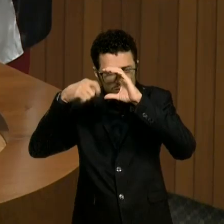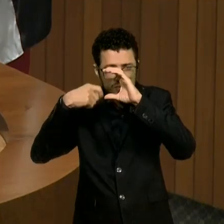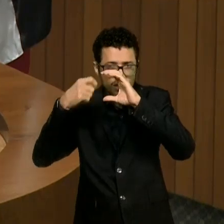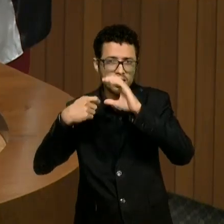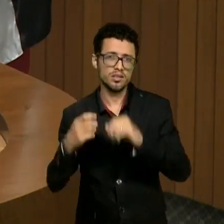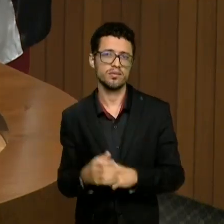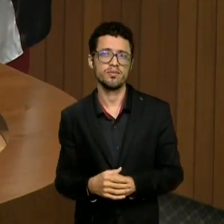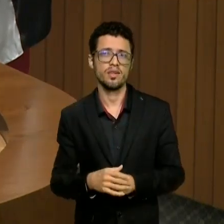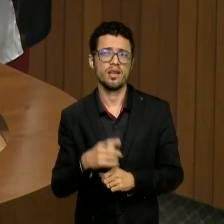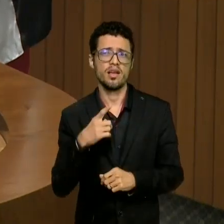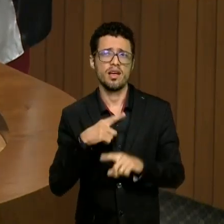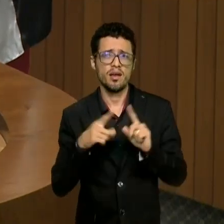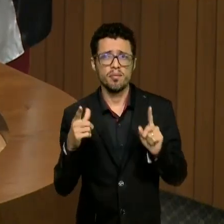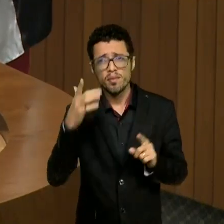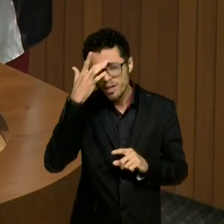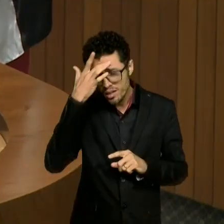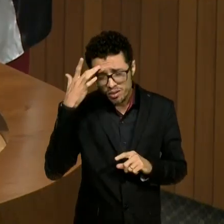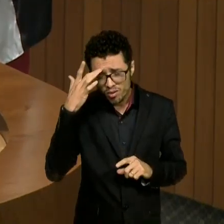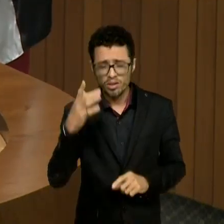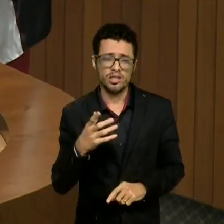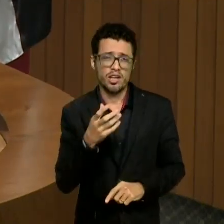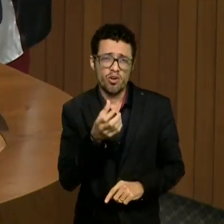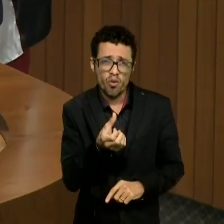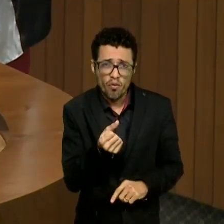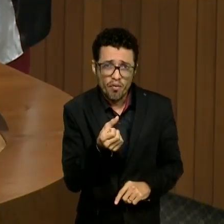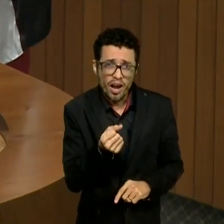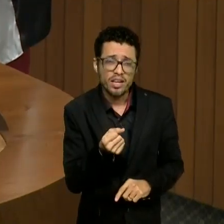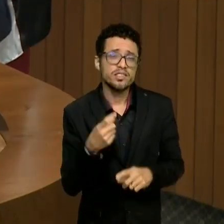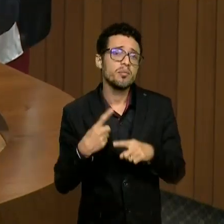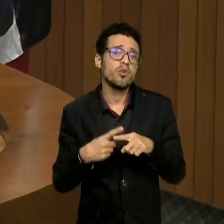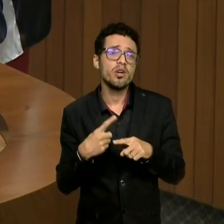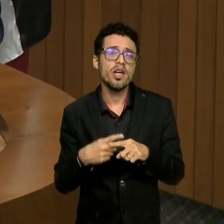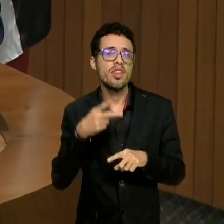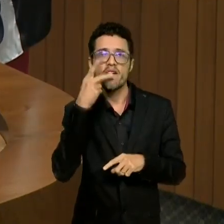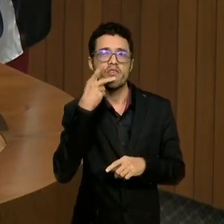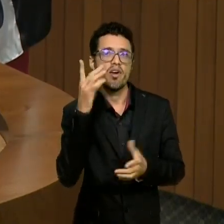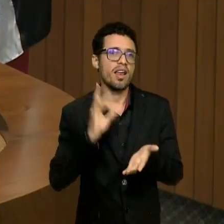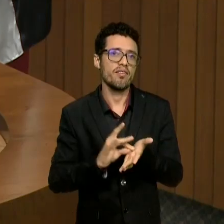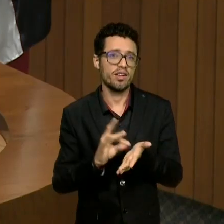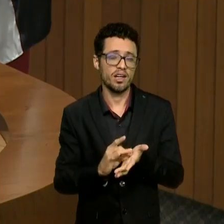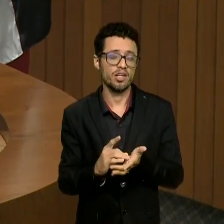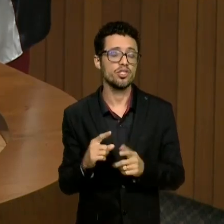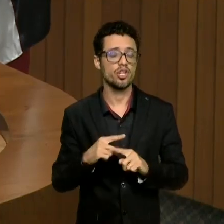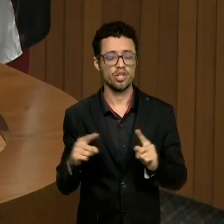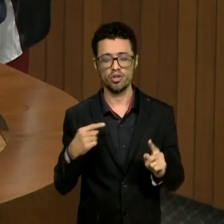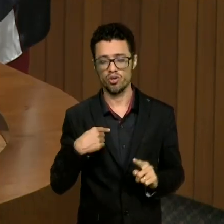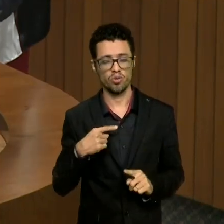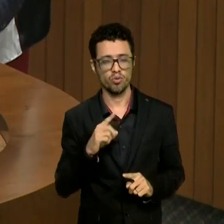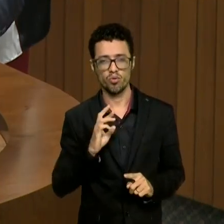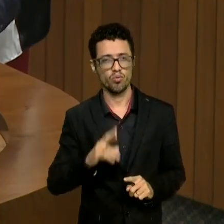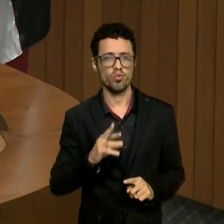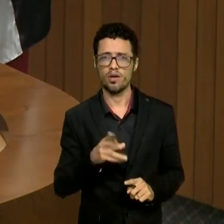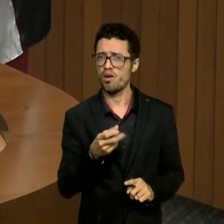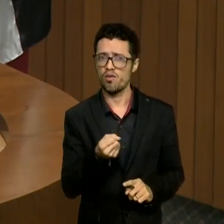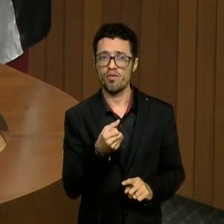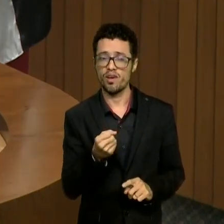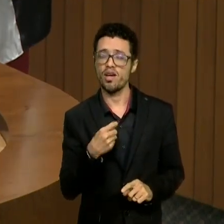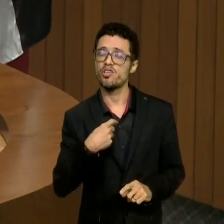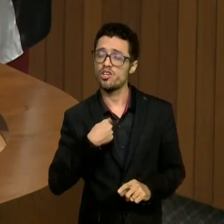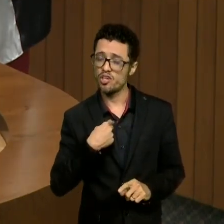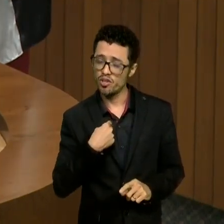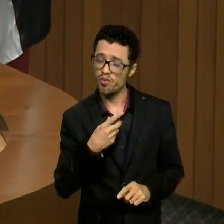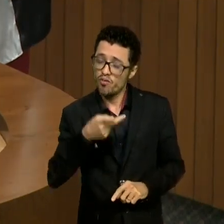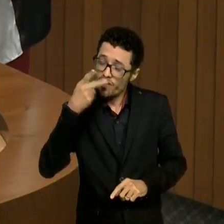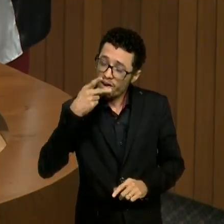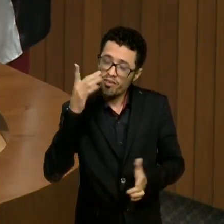não tem coragem de falar a verdade. E eu subo a tribuna aqui para dizer tudo que é verdadeiro. Porque enquanto eu estiver aqui, vai ser assim. No